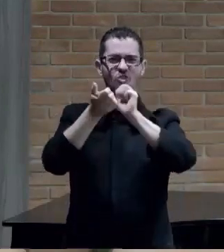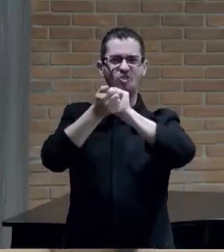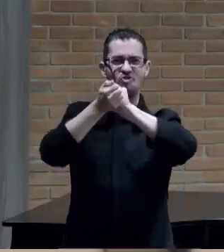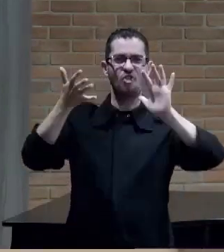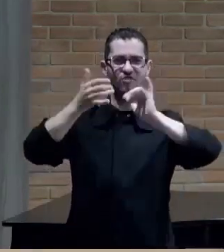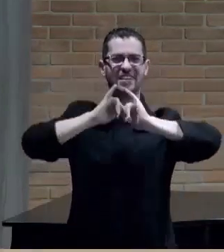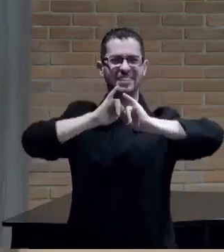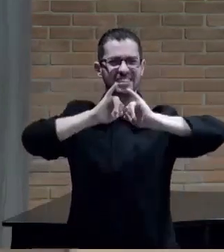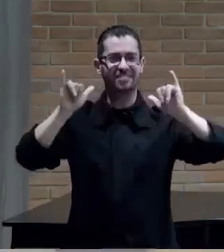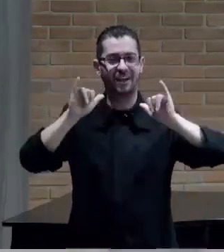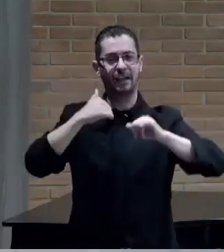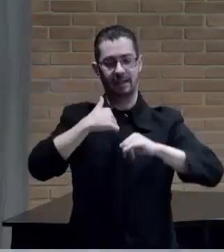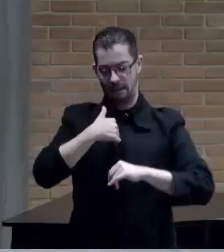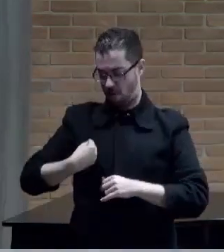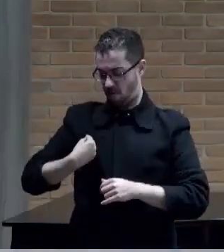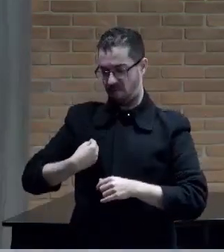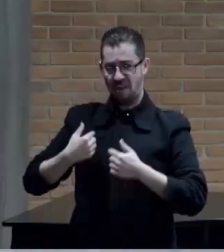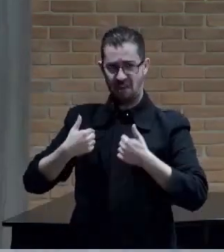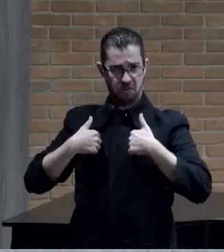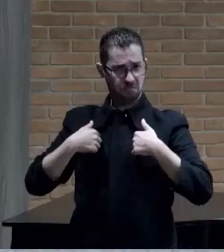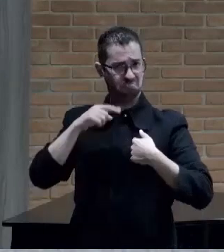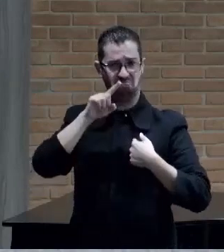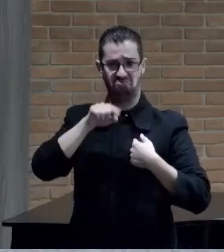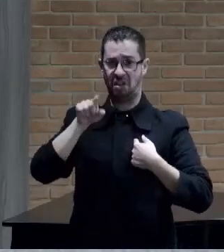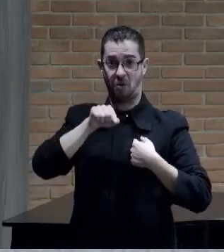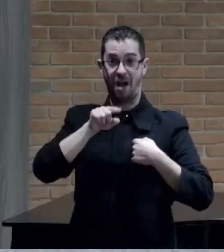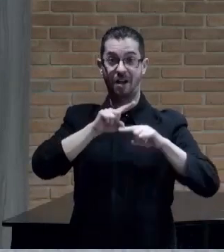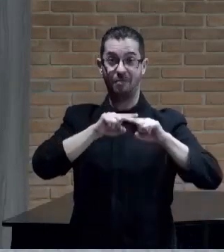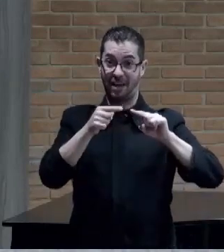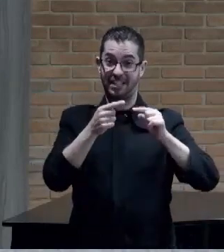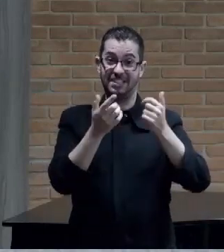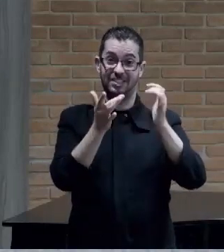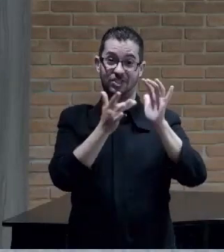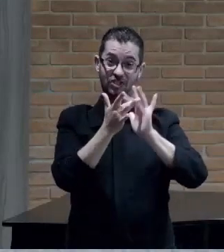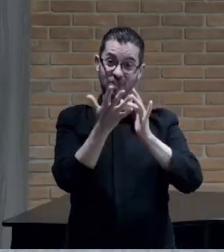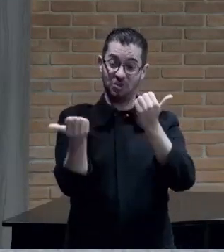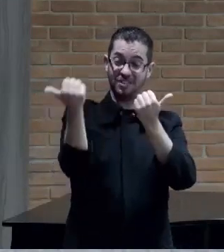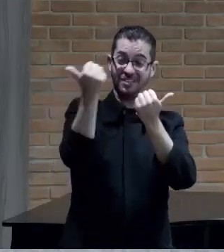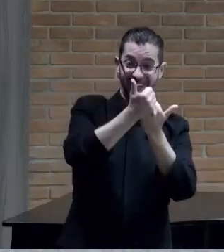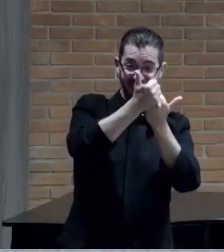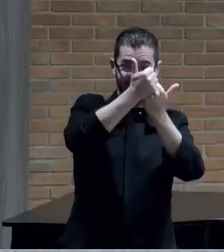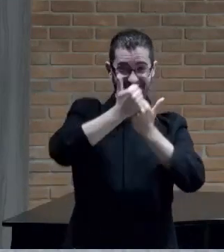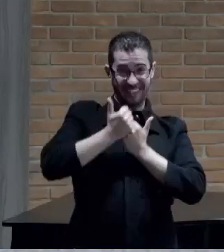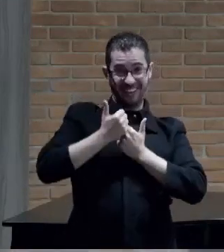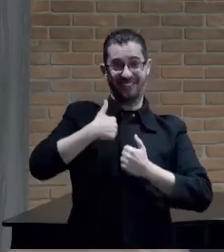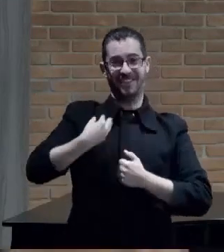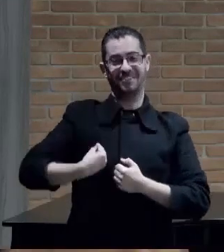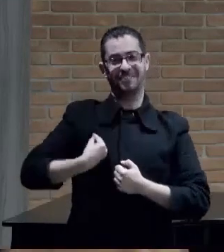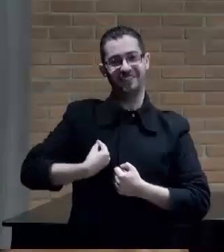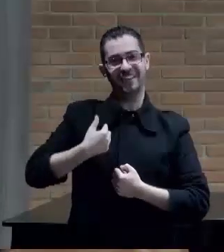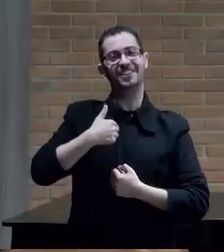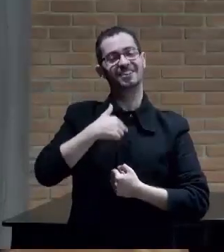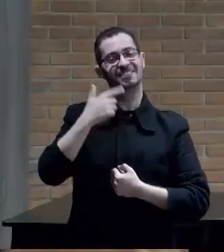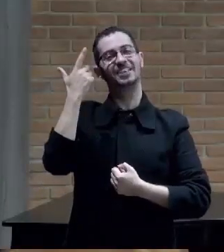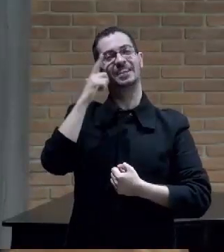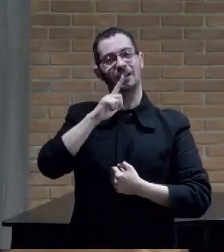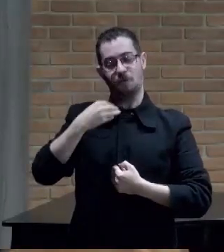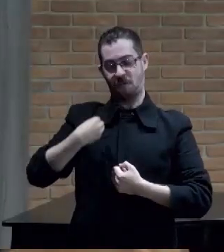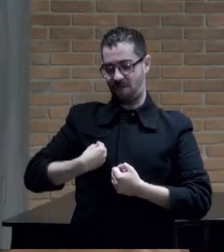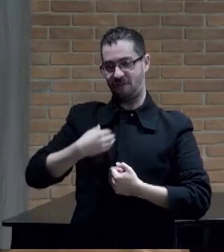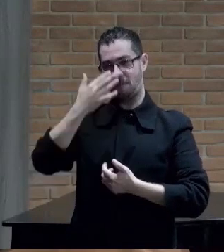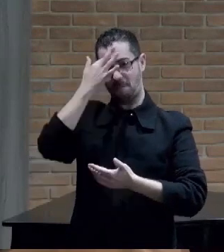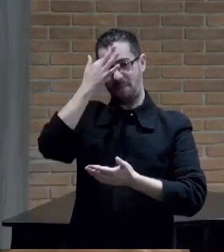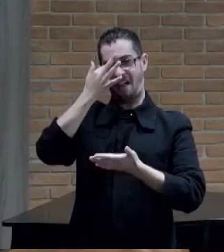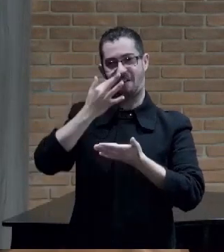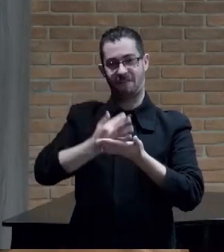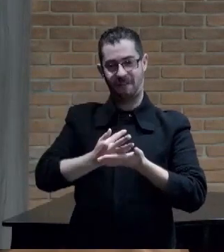ela confessar, vivo não mais eu, mas Cristo vive em mim, e esse viver que agora tenho na carne, vivo pela fé no Filho de Deus, quando